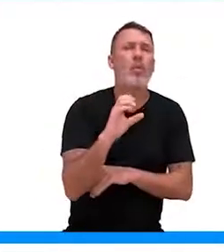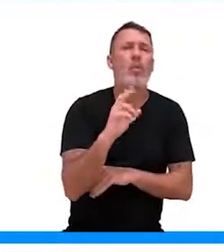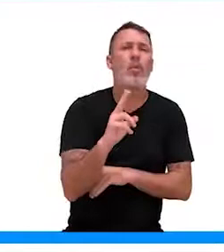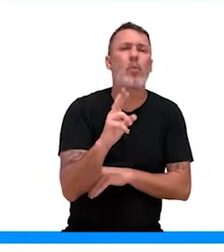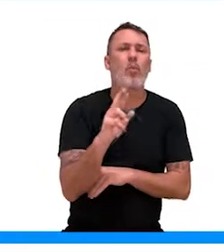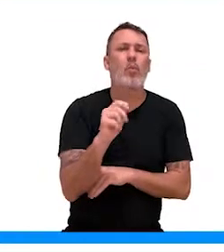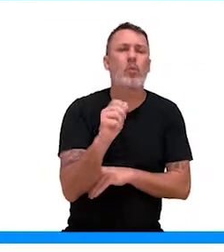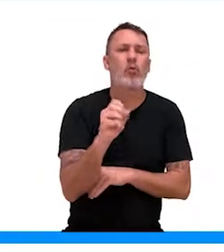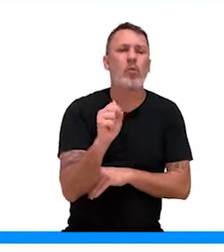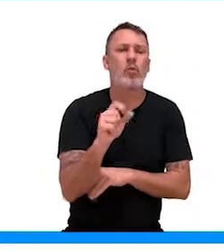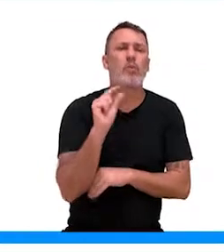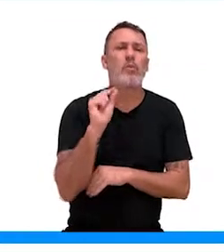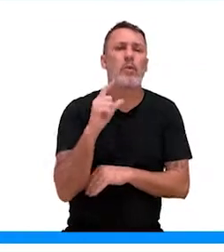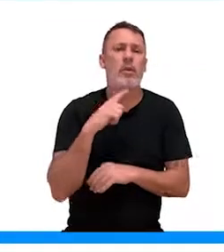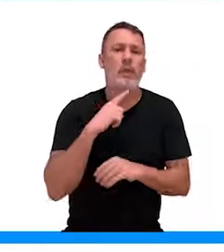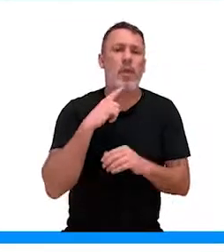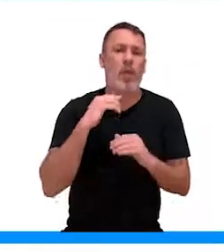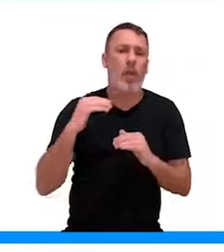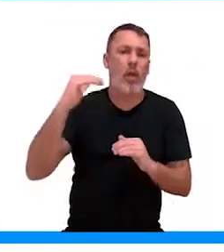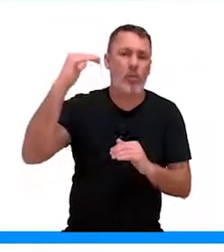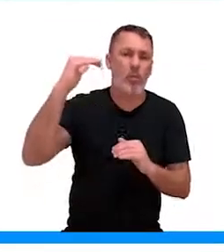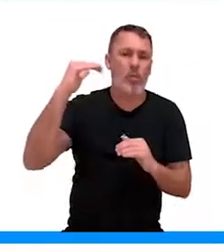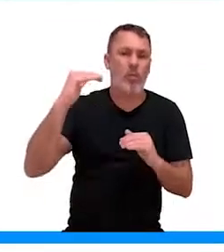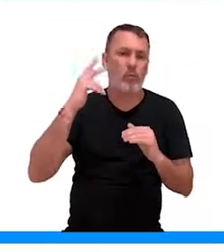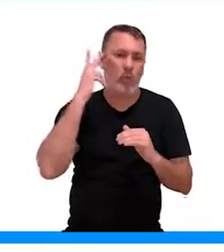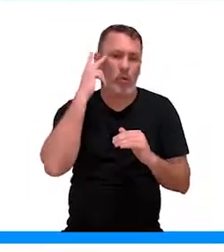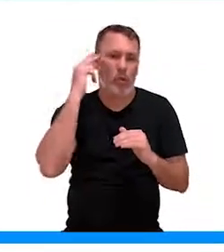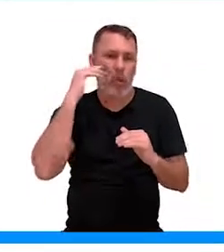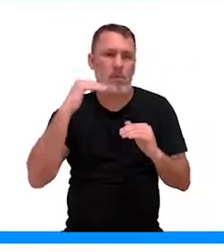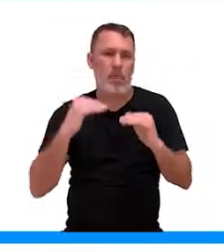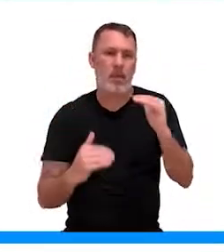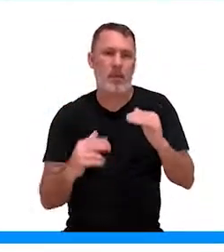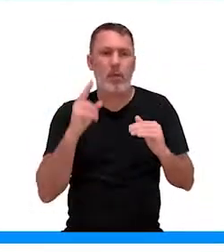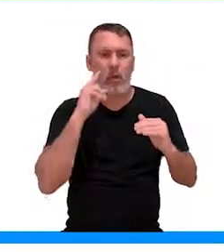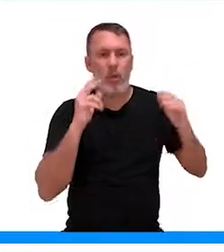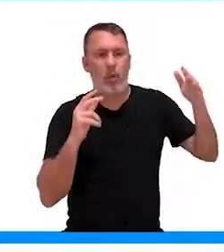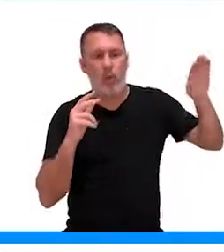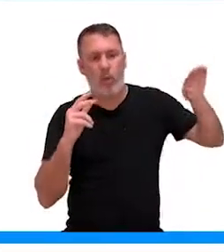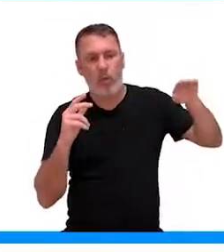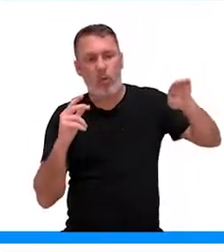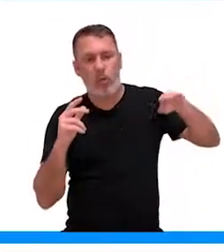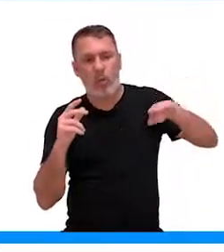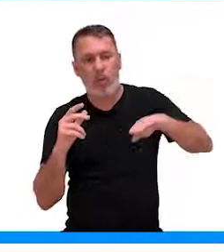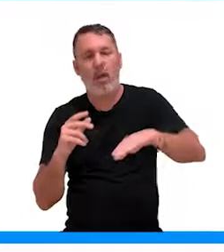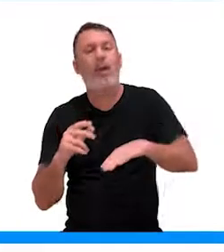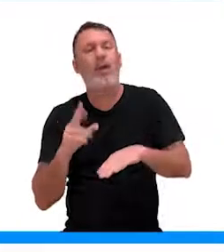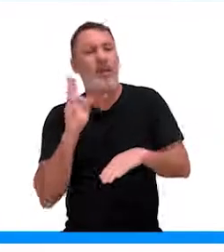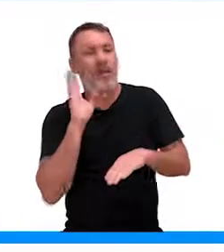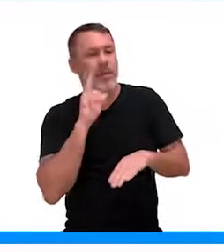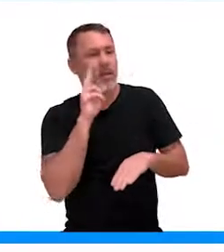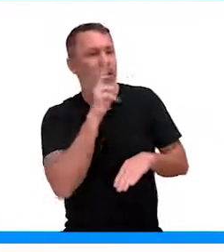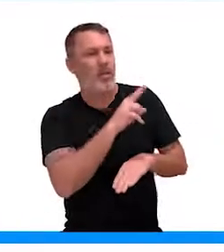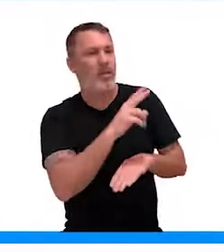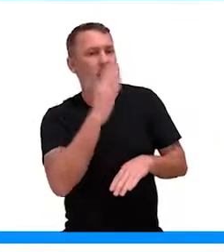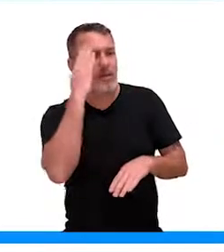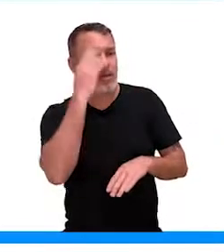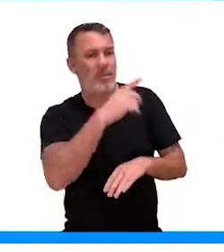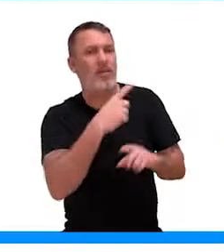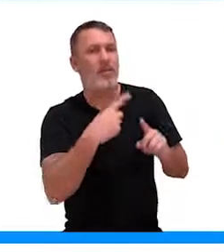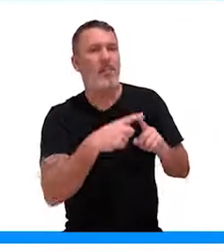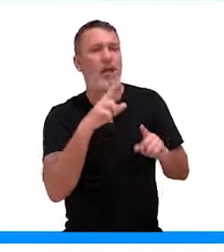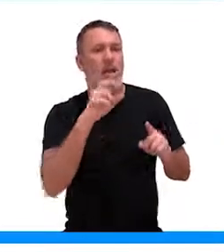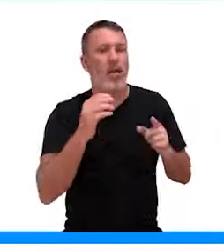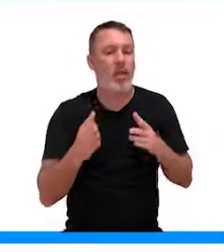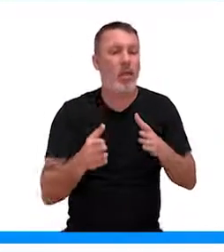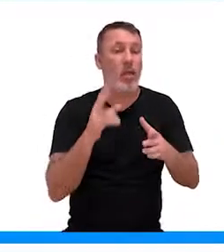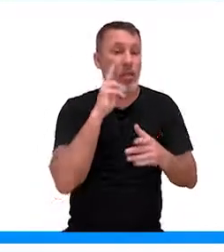rio. O curso alto, o médio e o baixo. É interessante que nós podemos enxergar a dinâmica erosiva. Você vai entender por que o rio é um agente